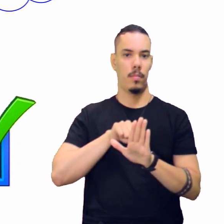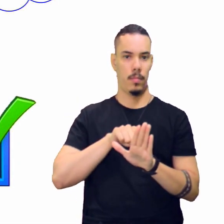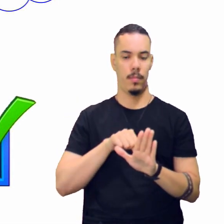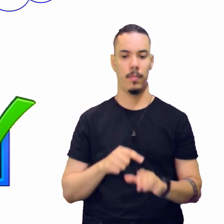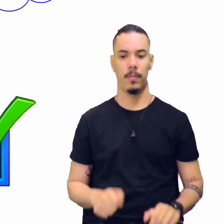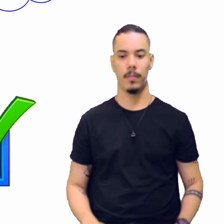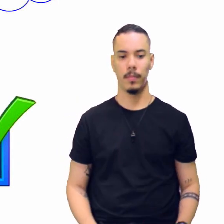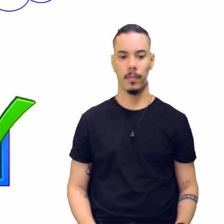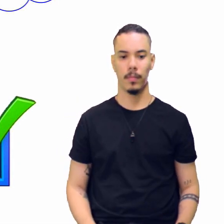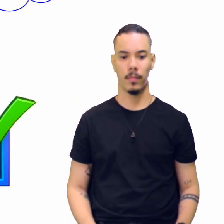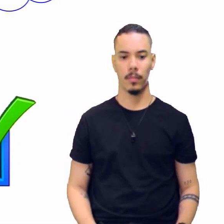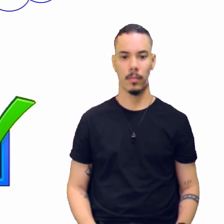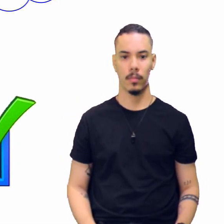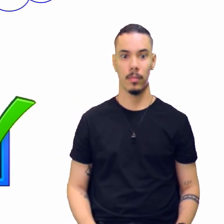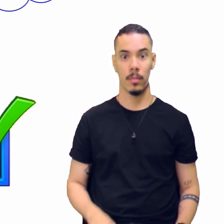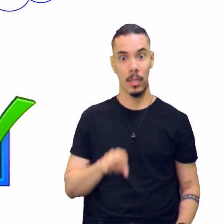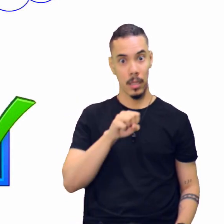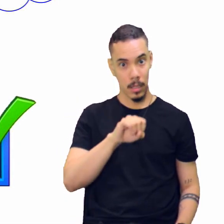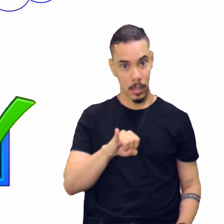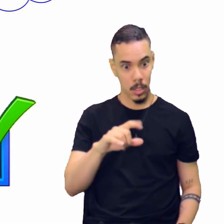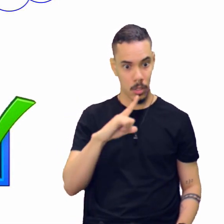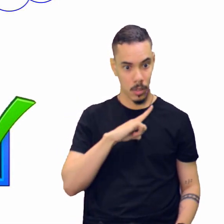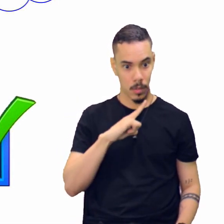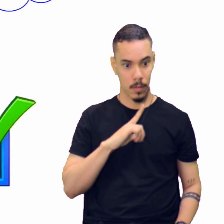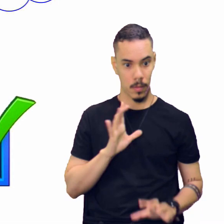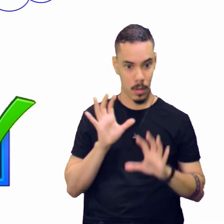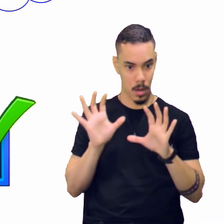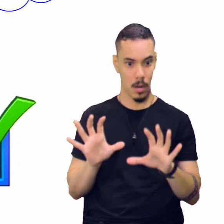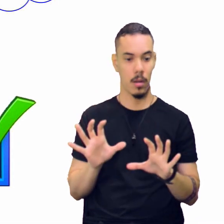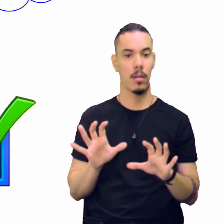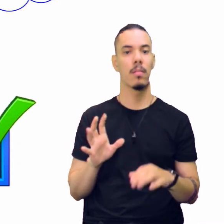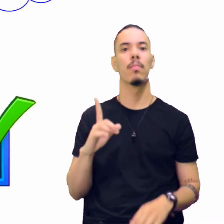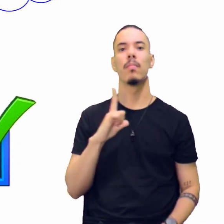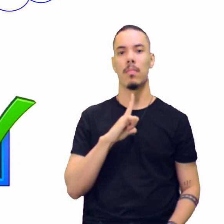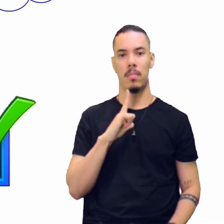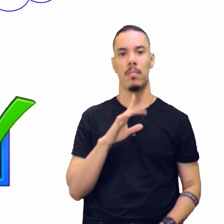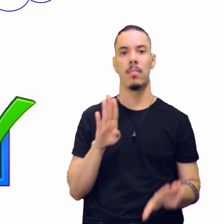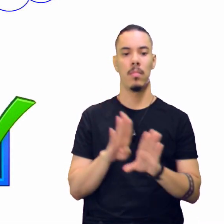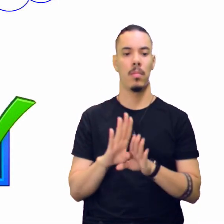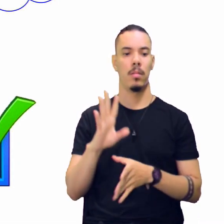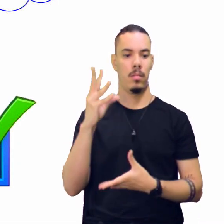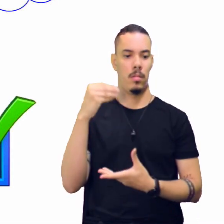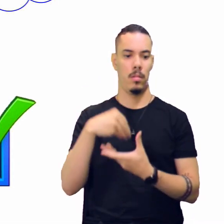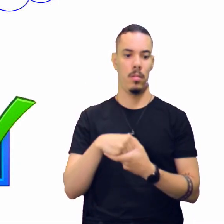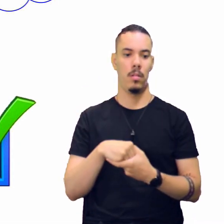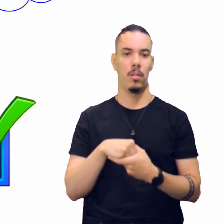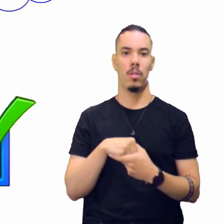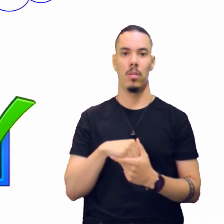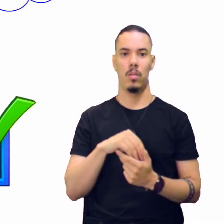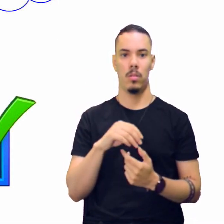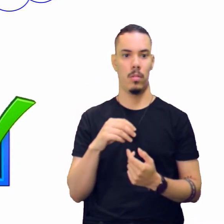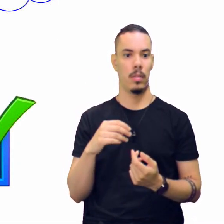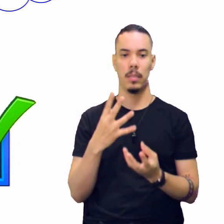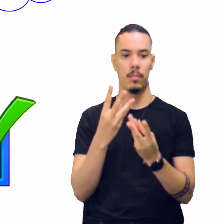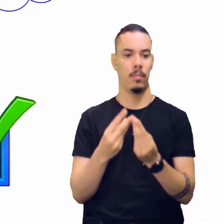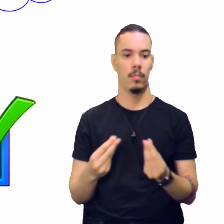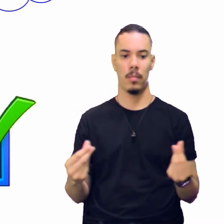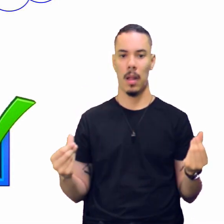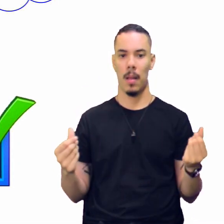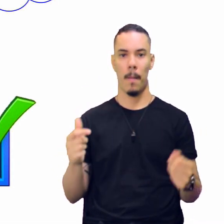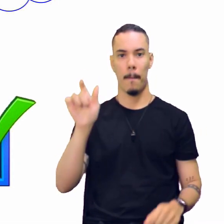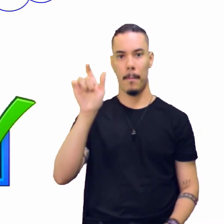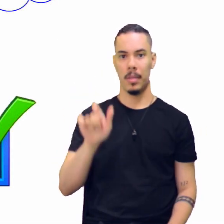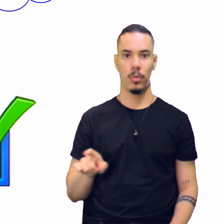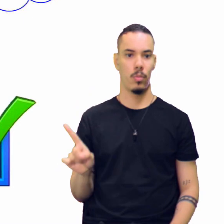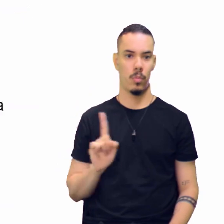Tá bom? Então, se tiver sentido figurado, tem o sujeito e ele deixa de ser